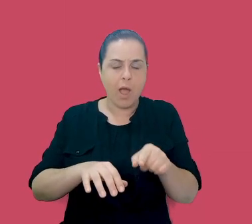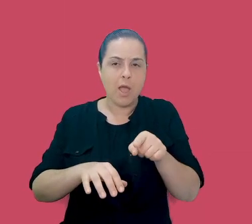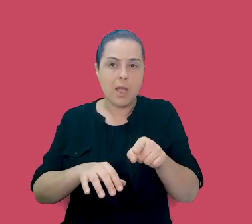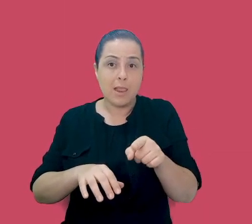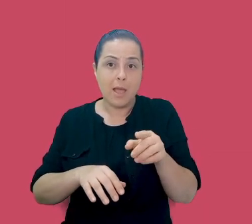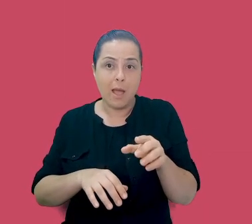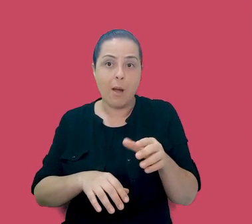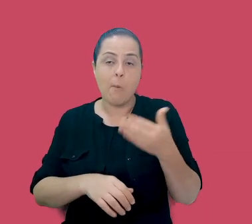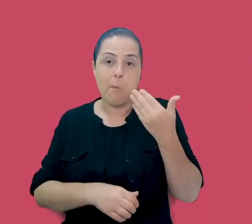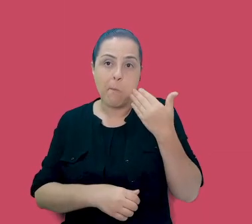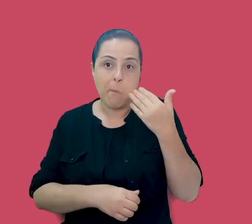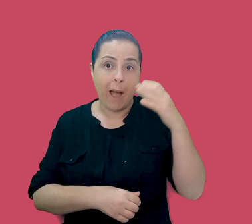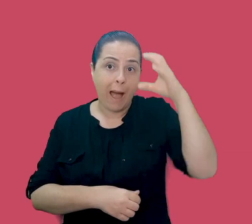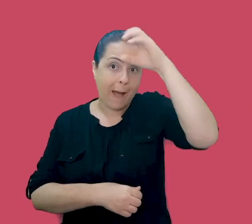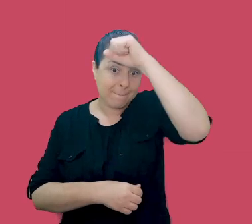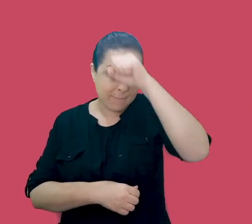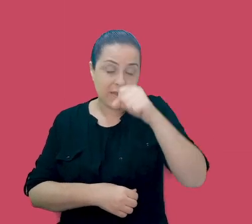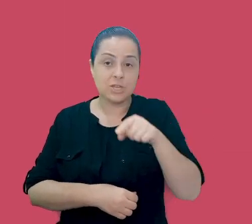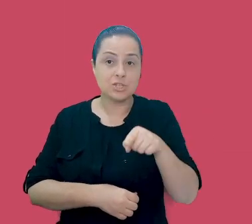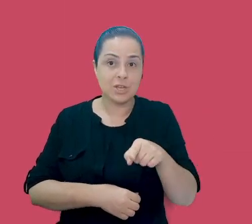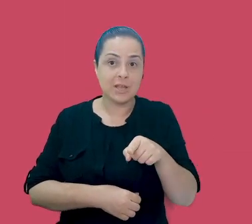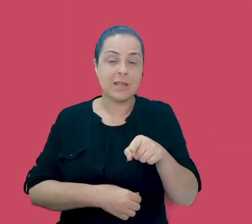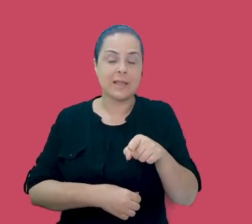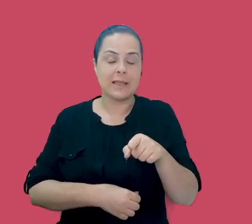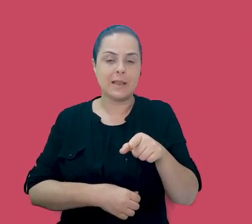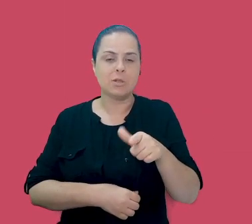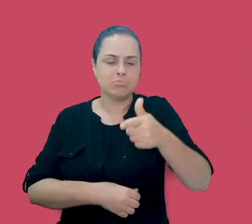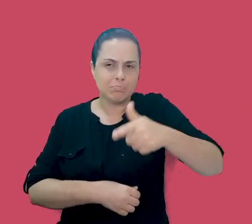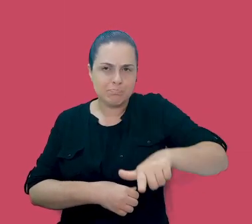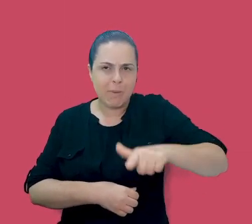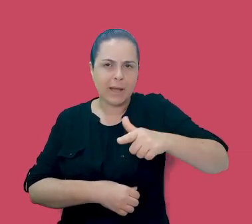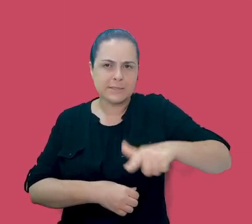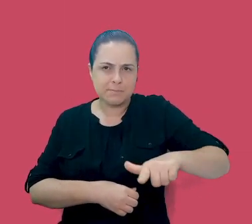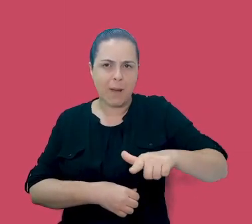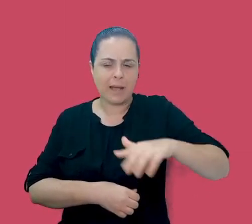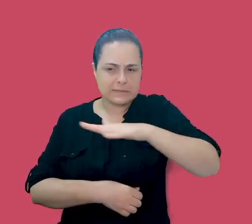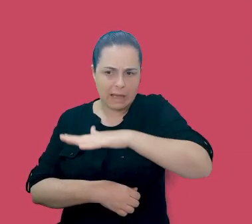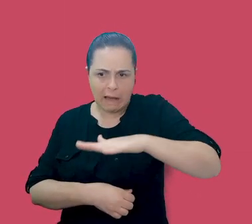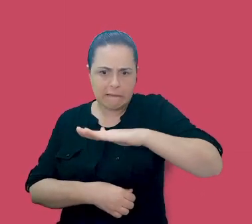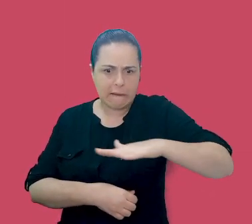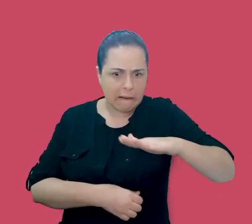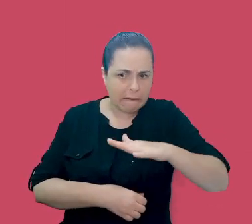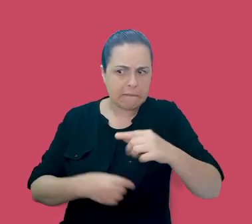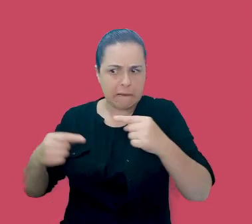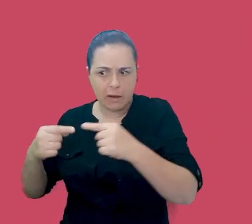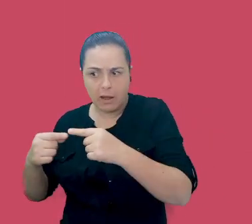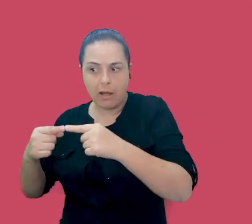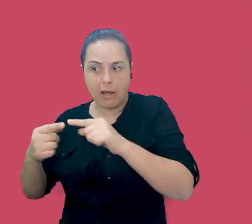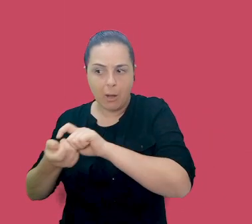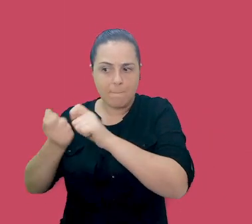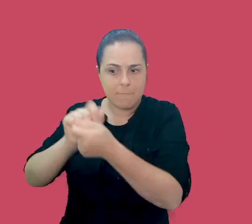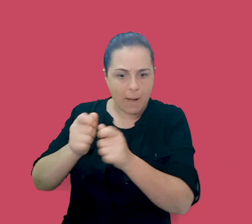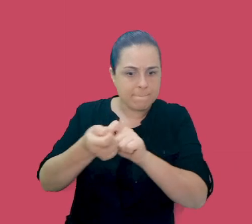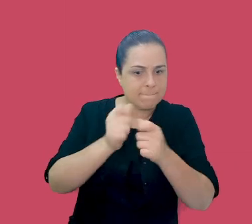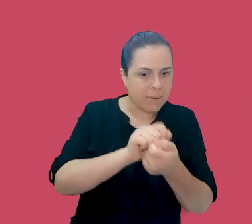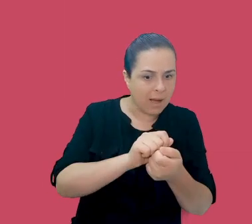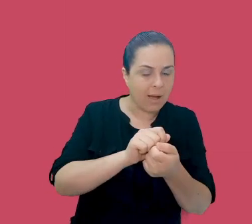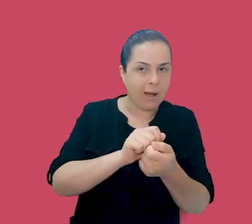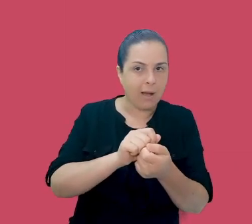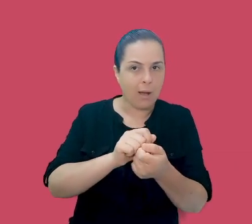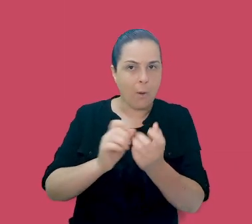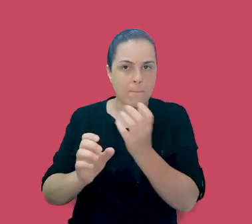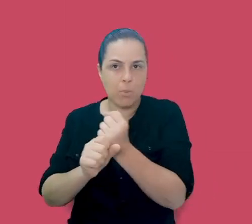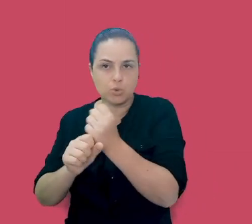seu código e é capaz de aprender, que ele reforça mais certas áreas e ele tira também a pontuação de certas outras